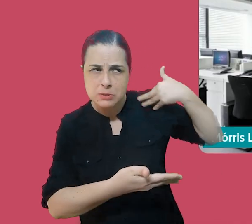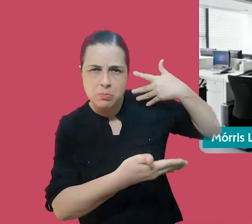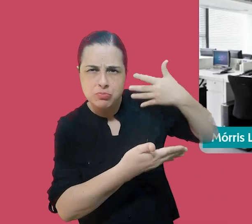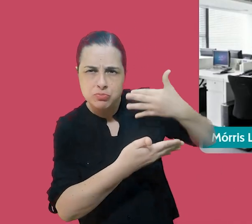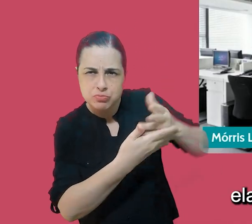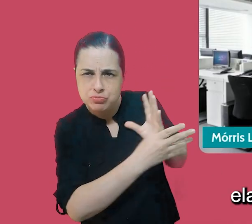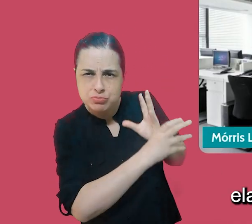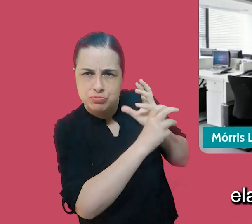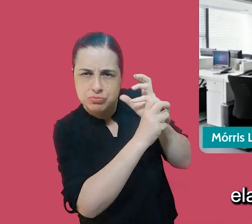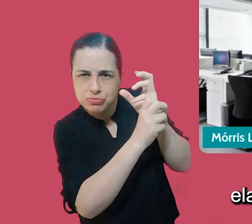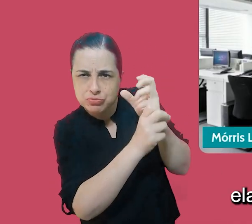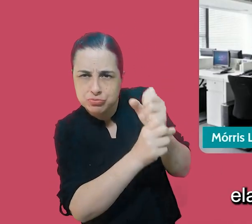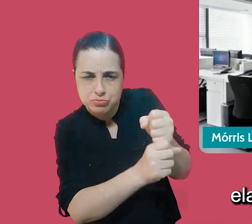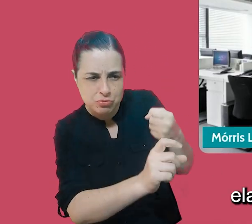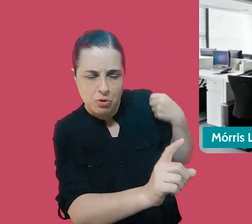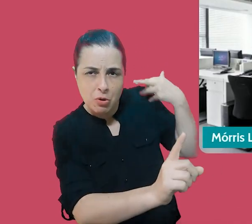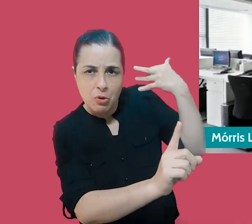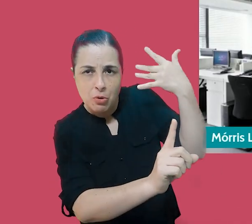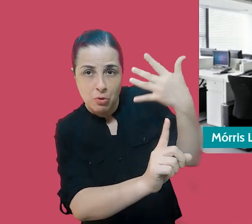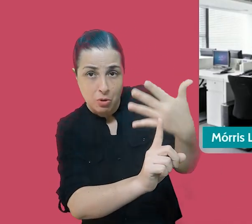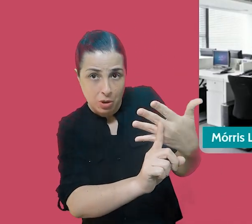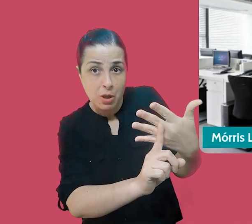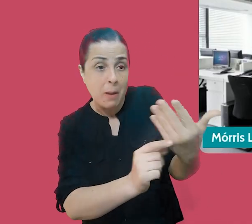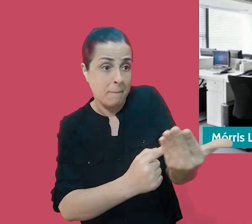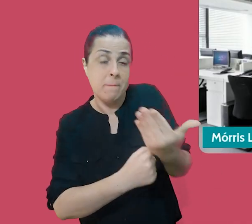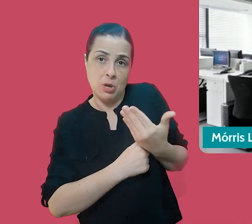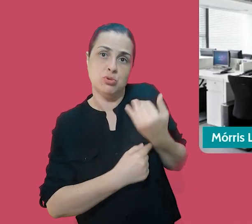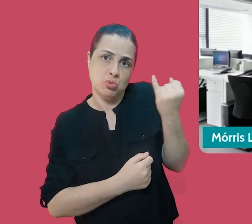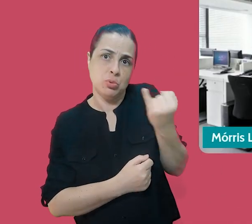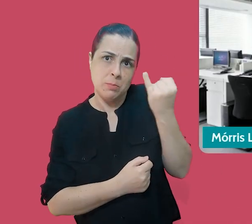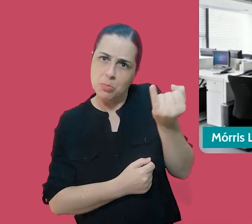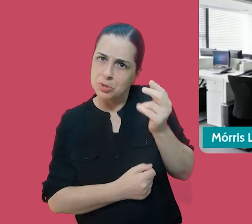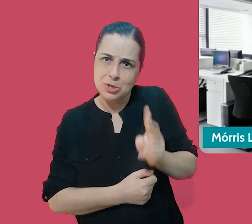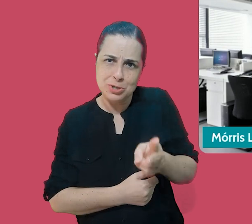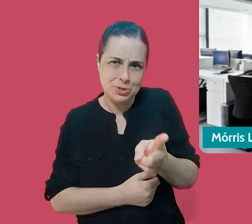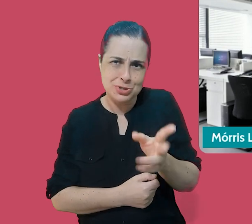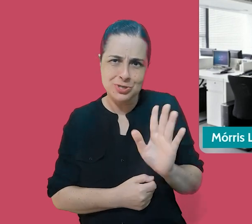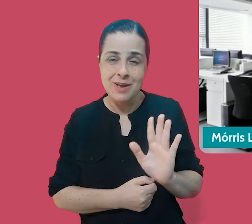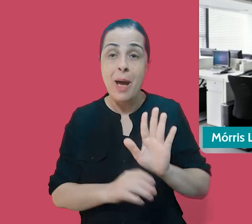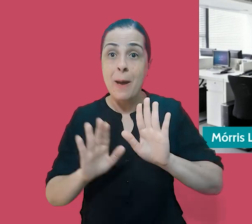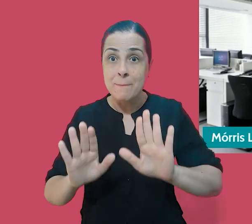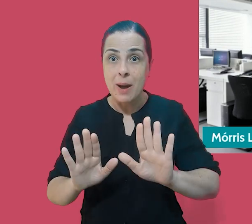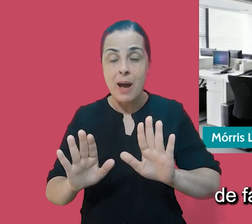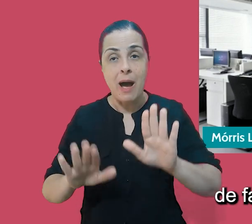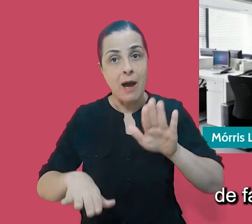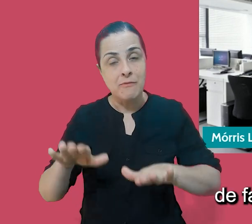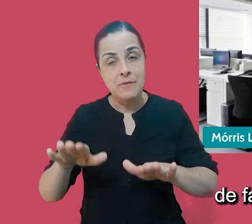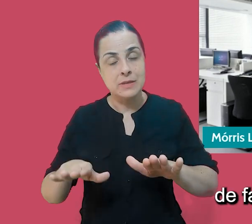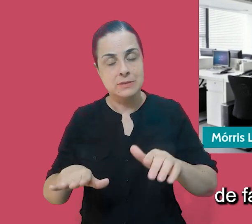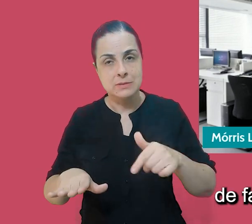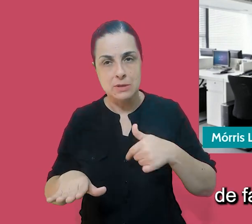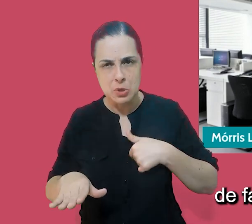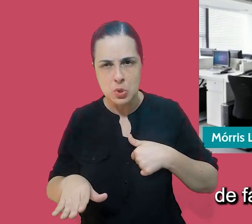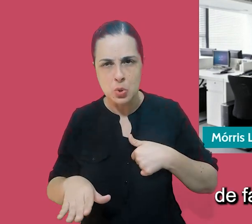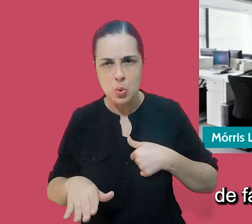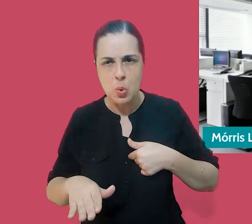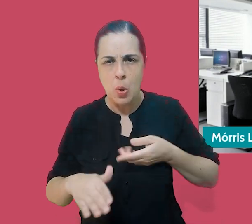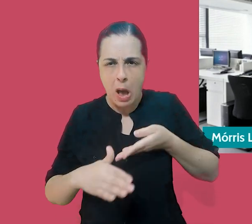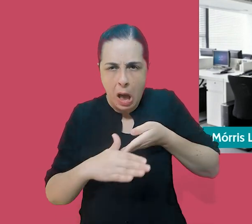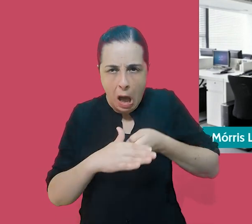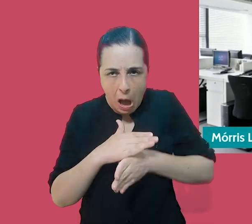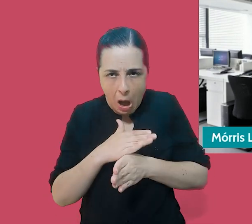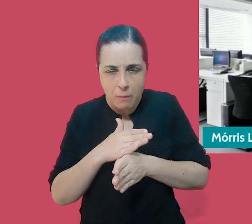de vida, ela vai continuar sendo muito importante, mas eu preciso muitas vezes desapegar de fazer da forma como eu